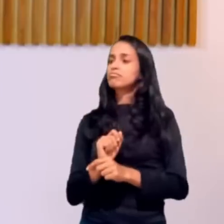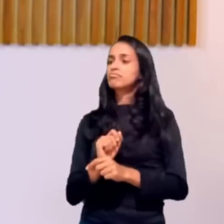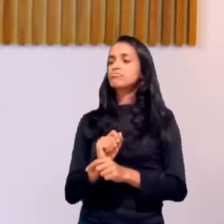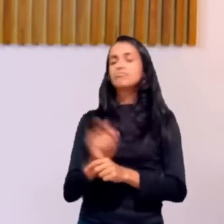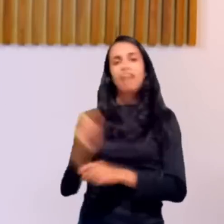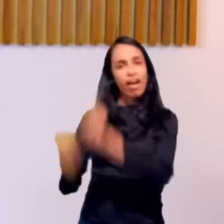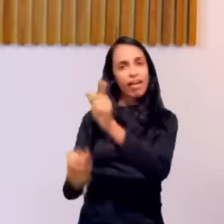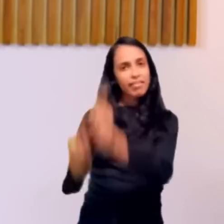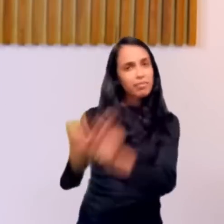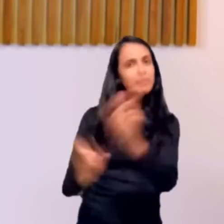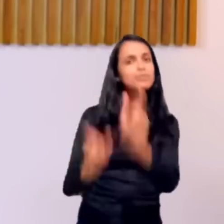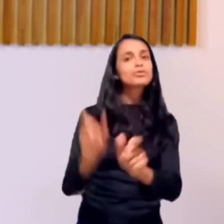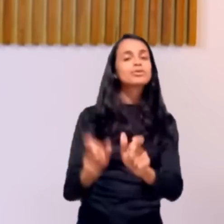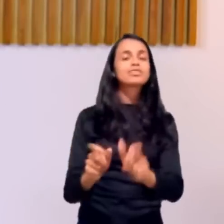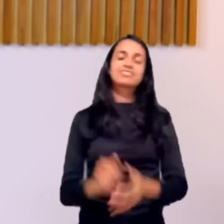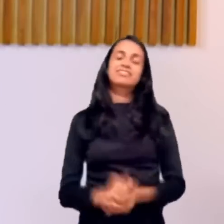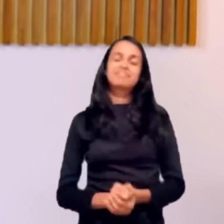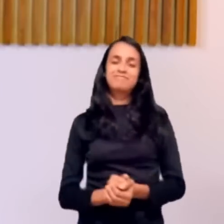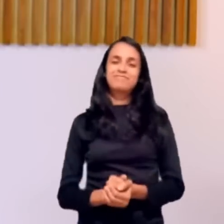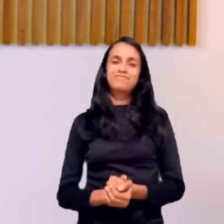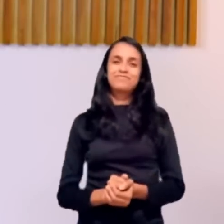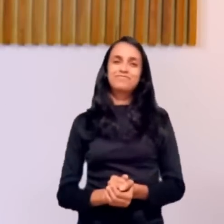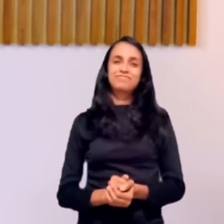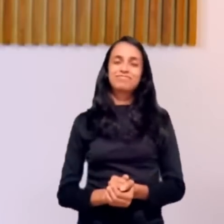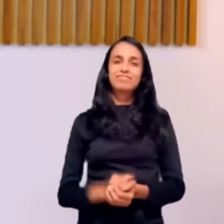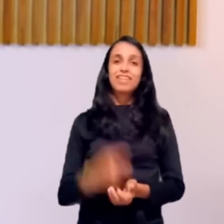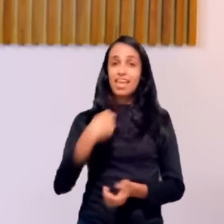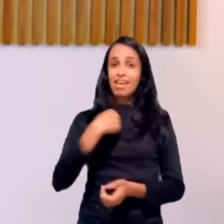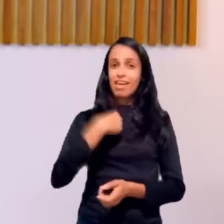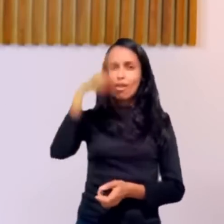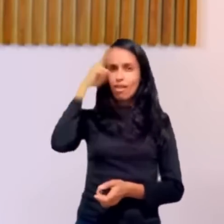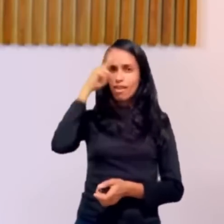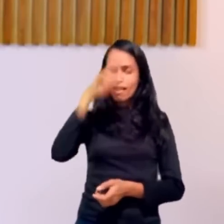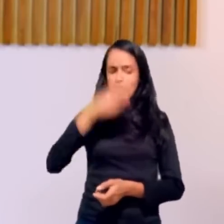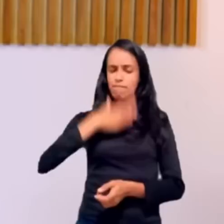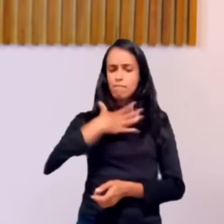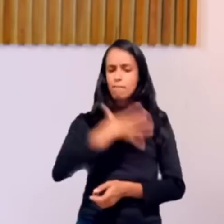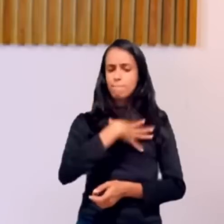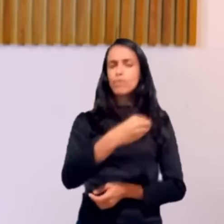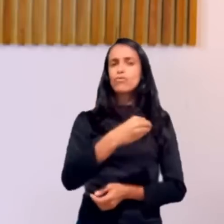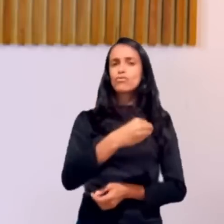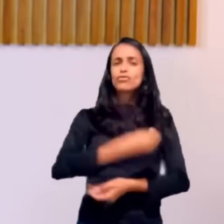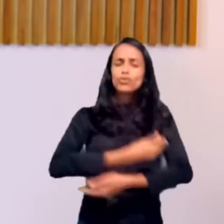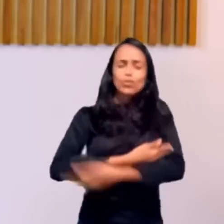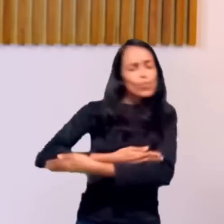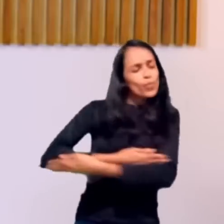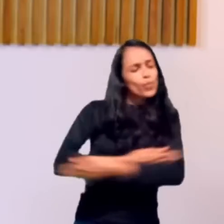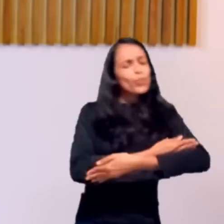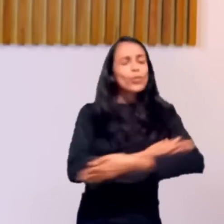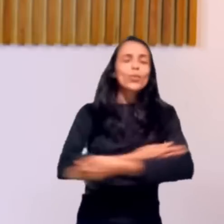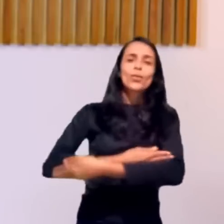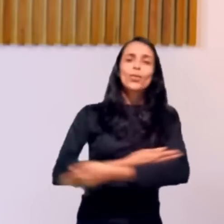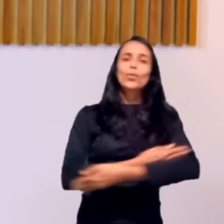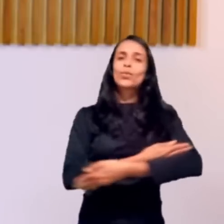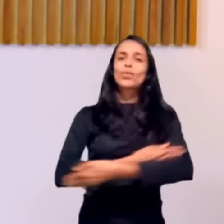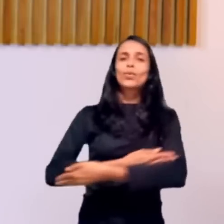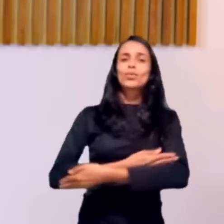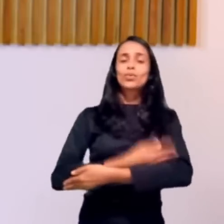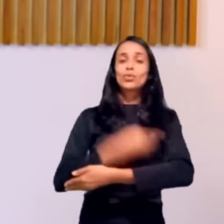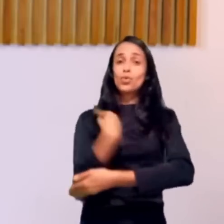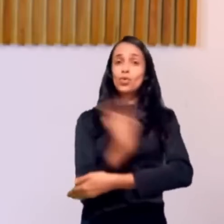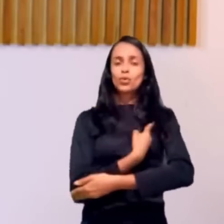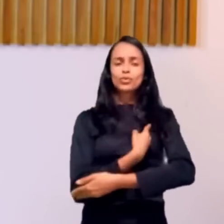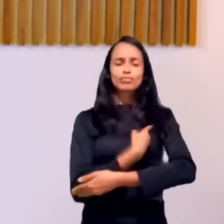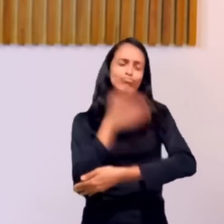mesmo? Me lembro quando meu filho era recém-nascido, quanto cuidado que nós tínhamos para